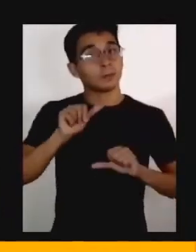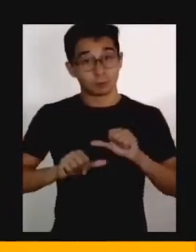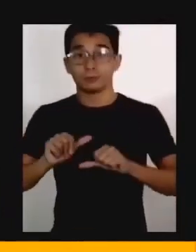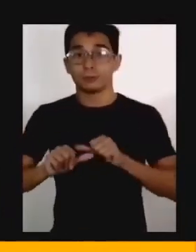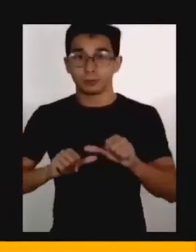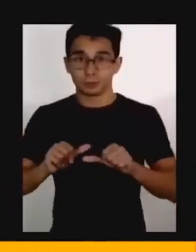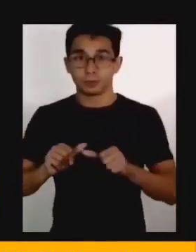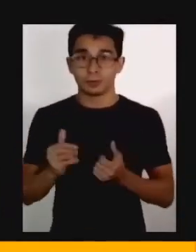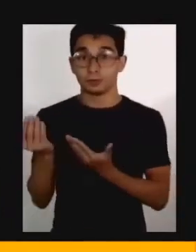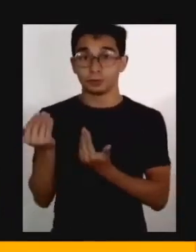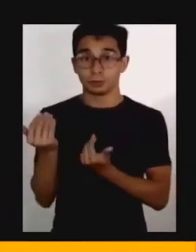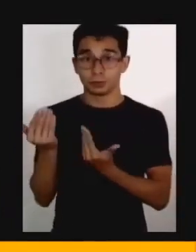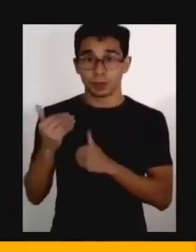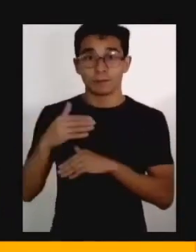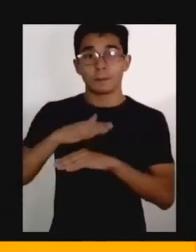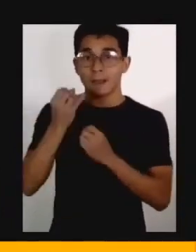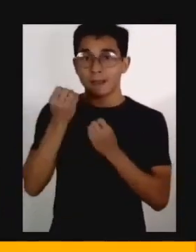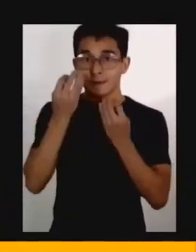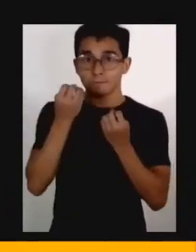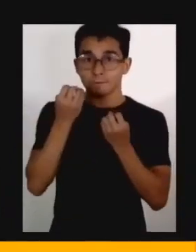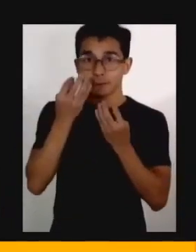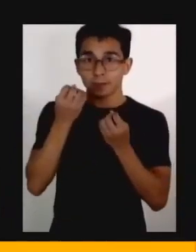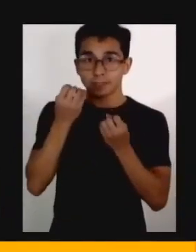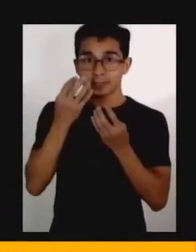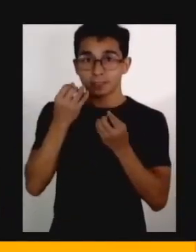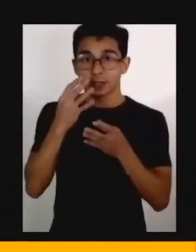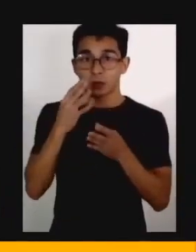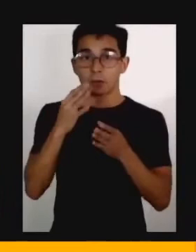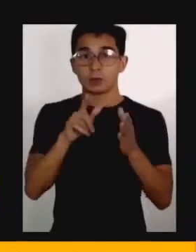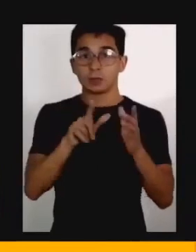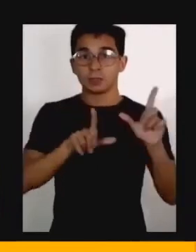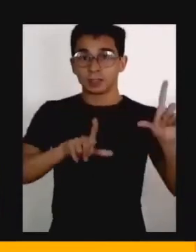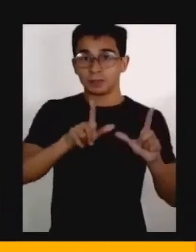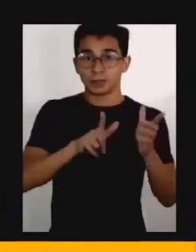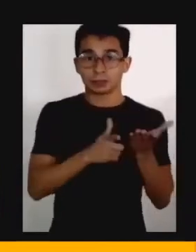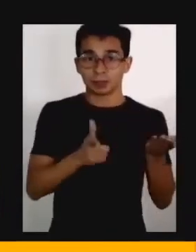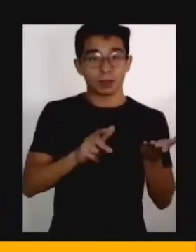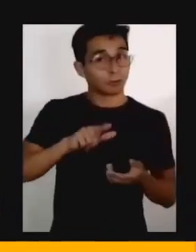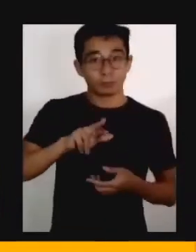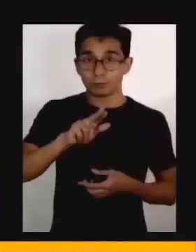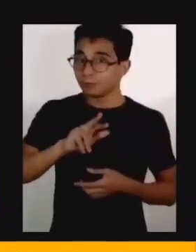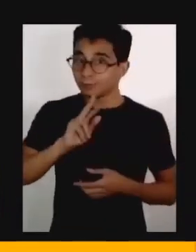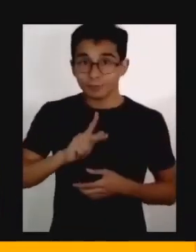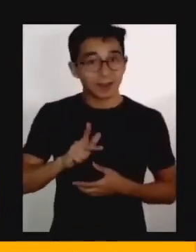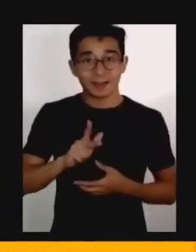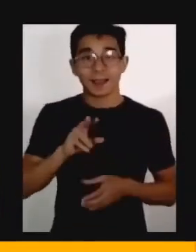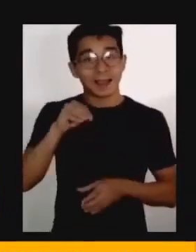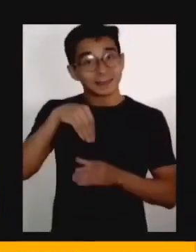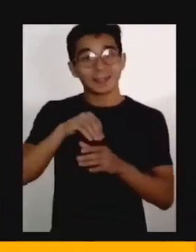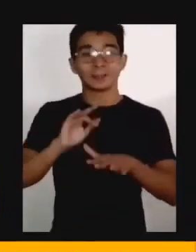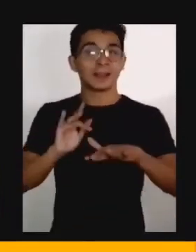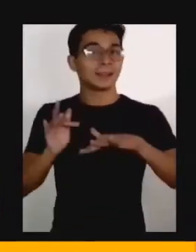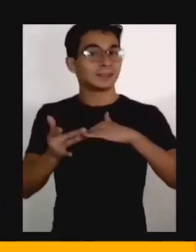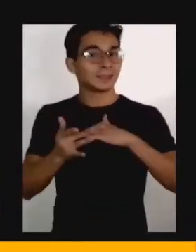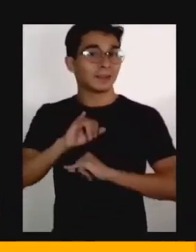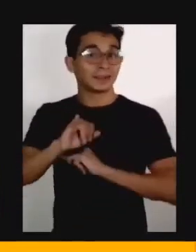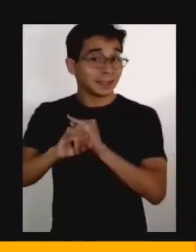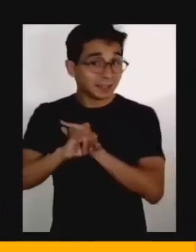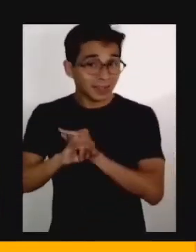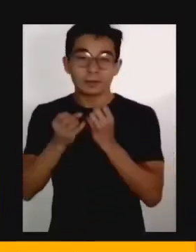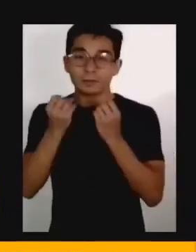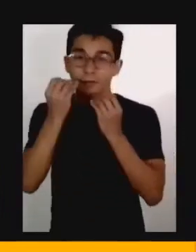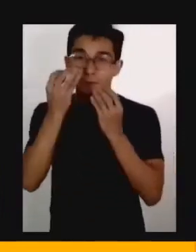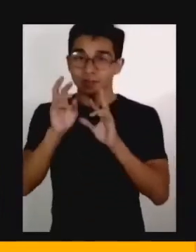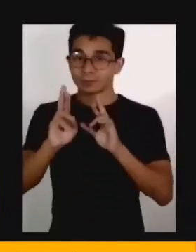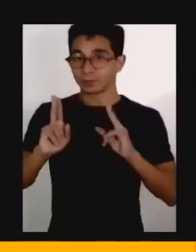consomem informação, o que a gente percebe é que isso não é verdade. A maneira como eles consomem informação é que é diferente. Aqui a gente traz